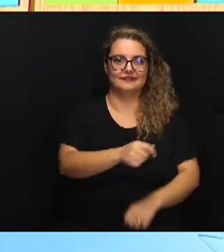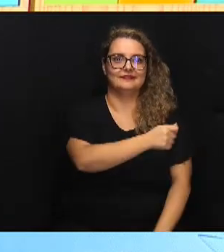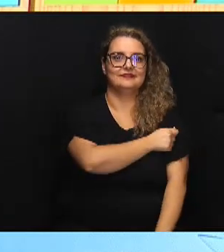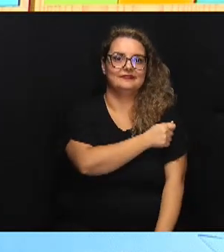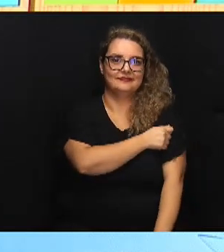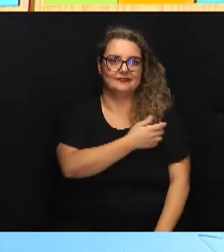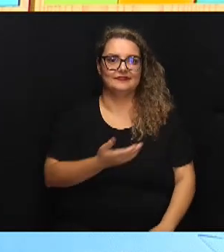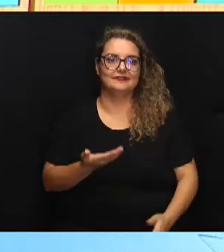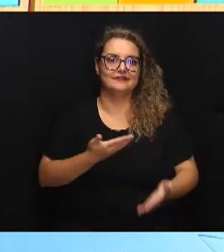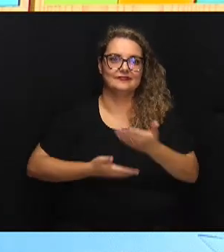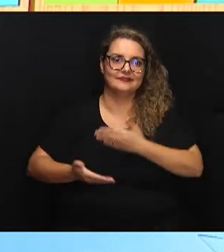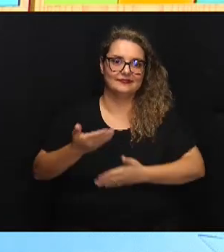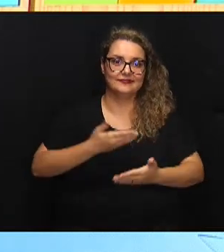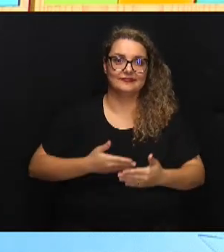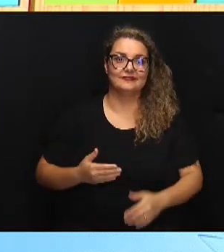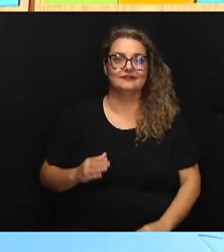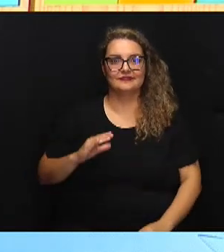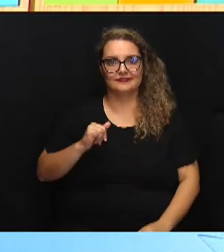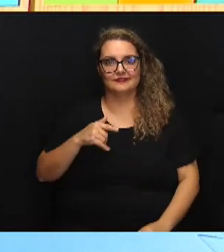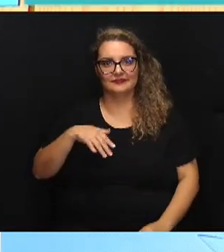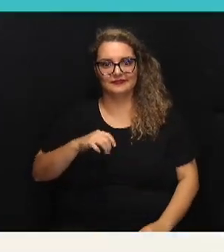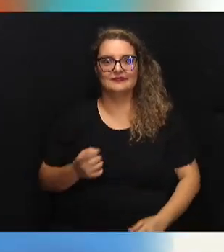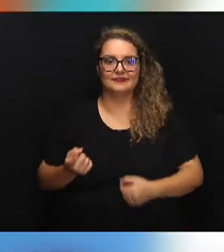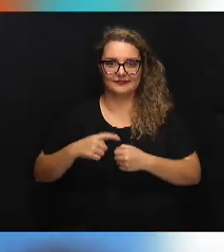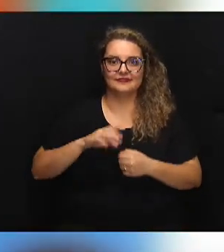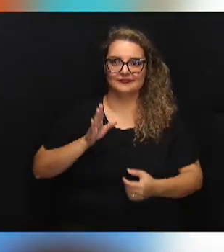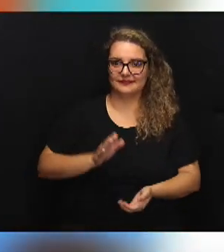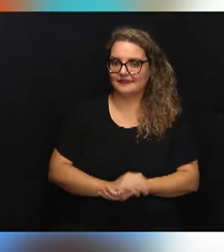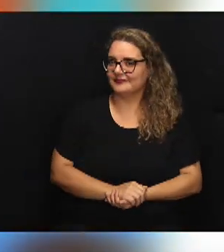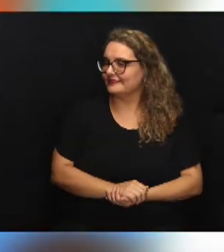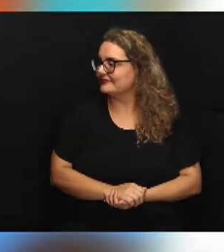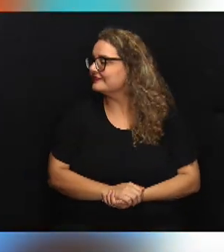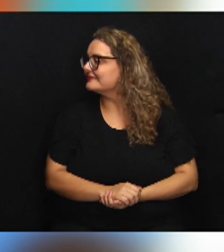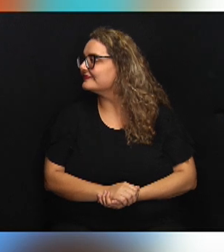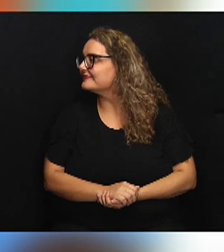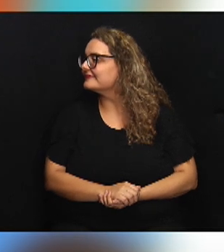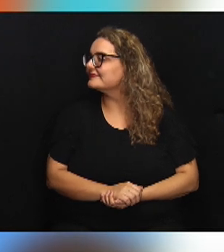eles interagiram com o Kaique e a gente já volta.